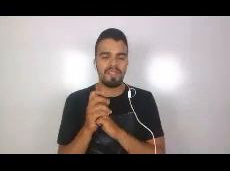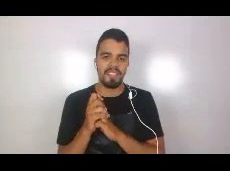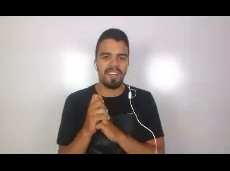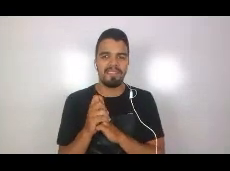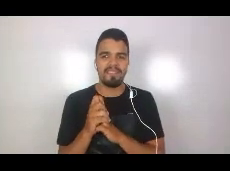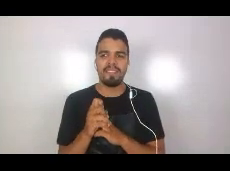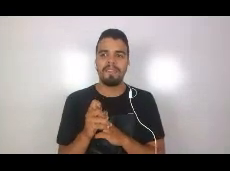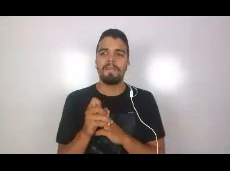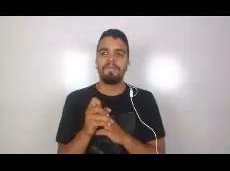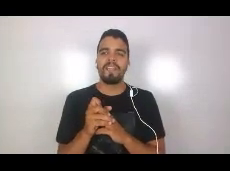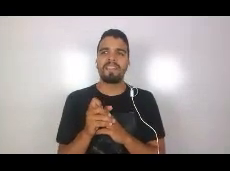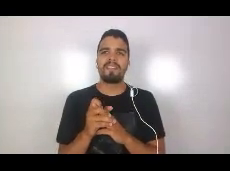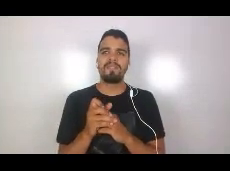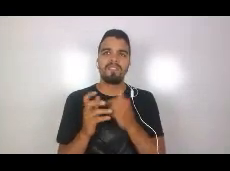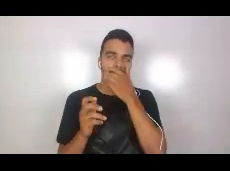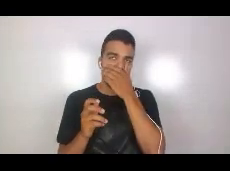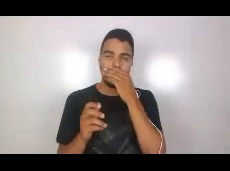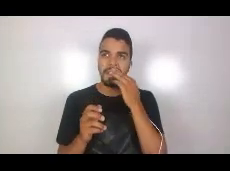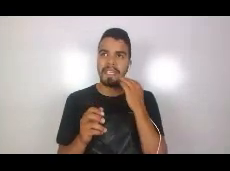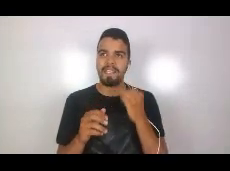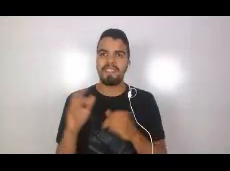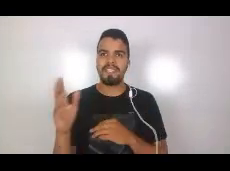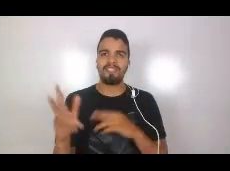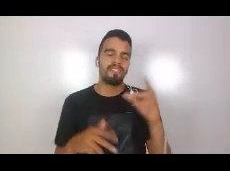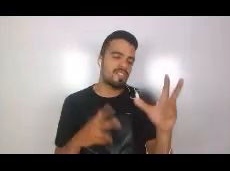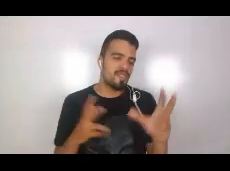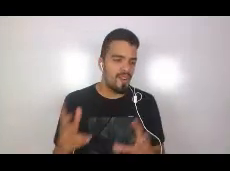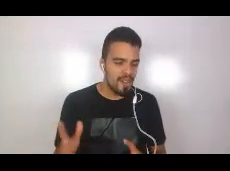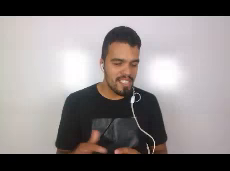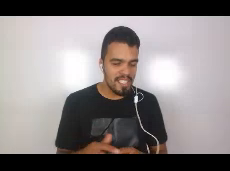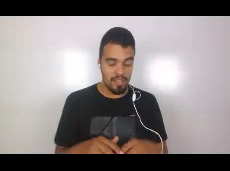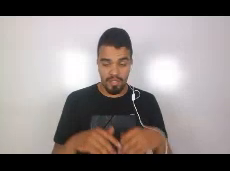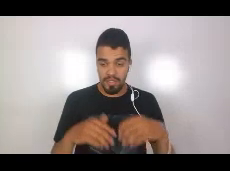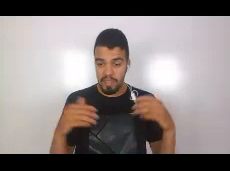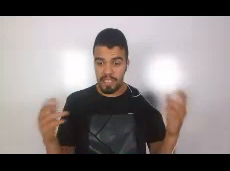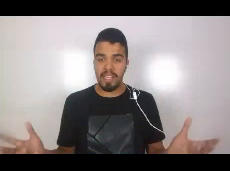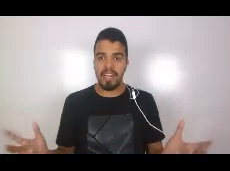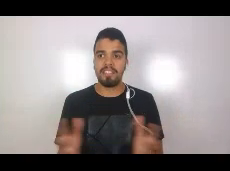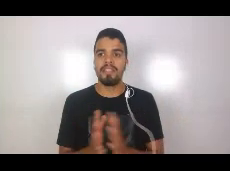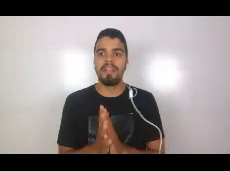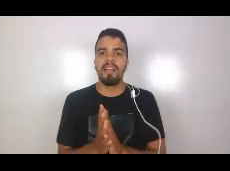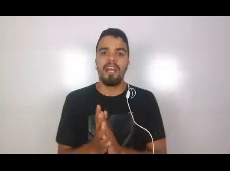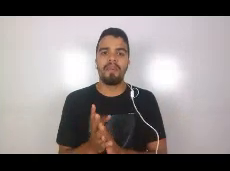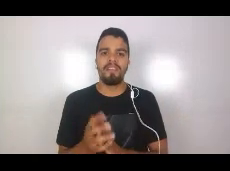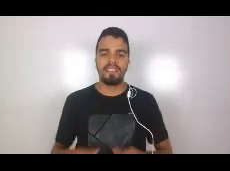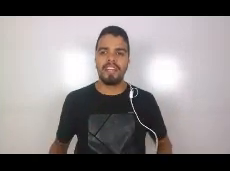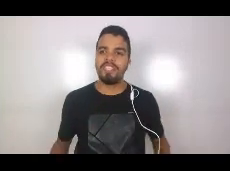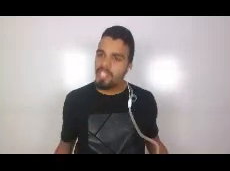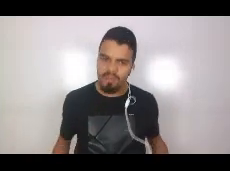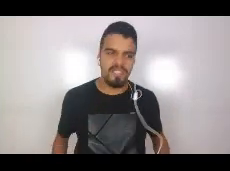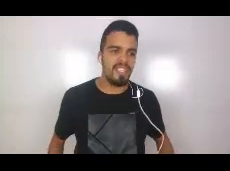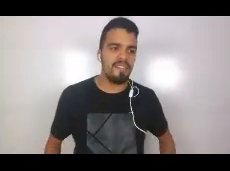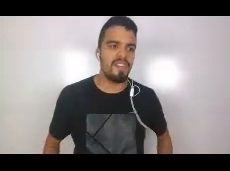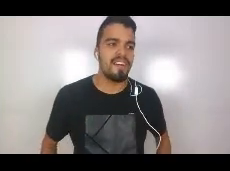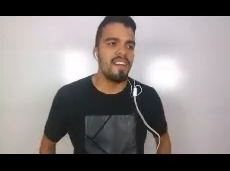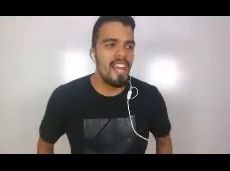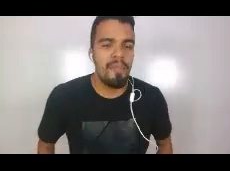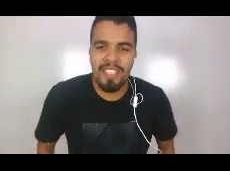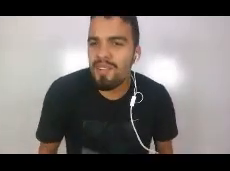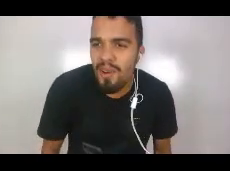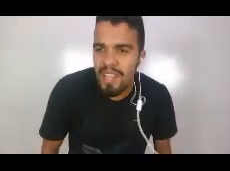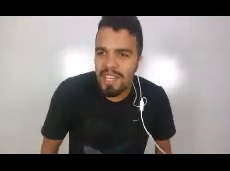inclusão social. Então, nós dizemos muito que, às vezes, nas nossas escolas, na nossa universidade, é uma universidade